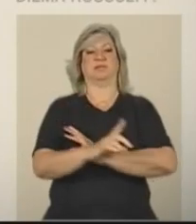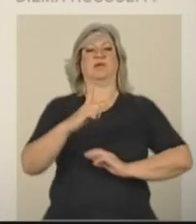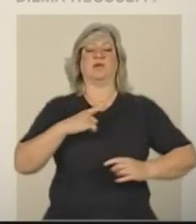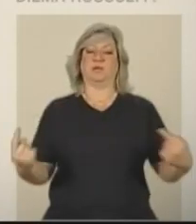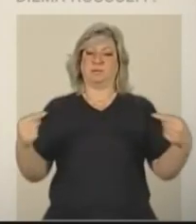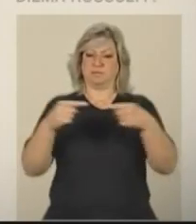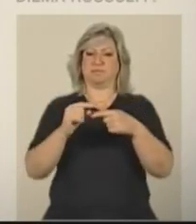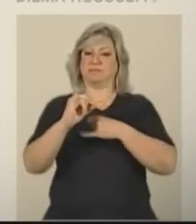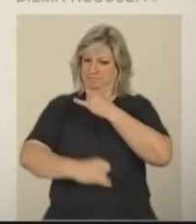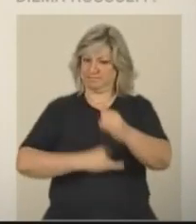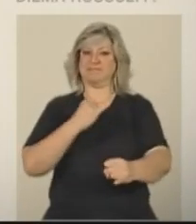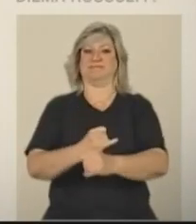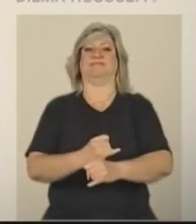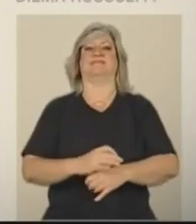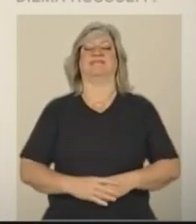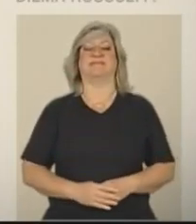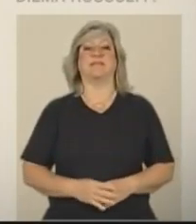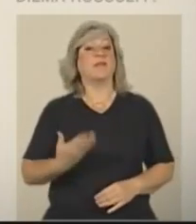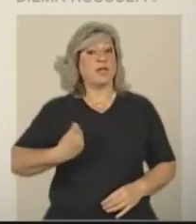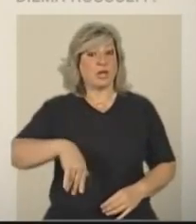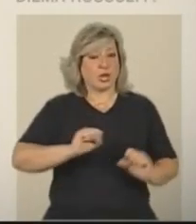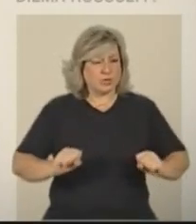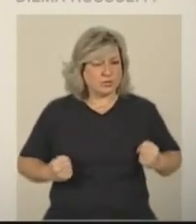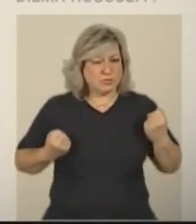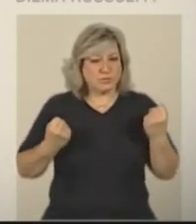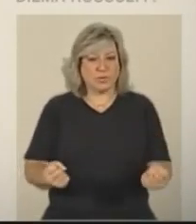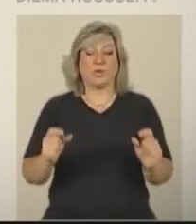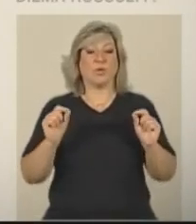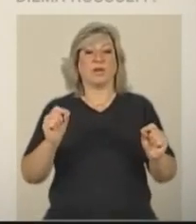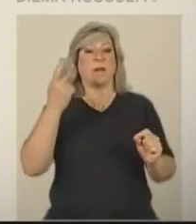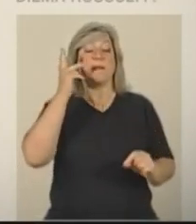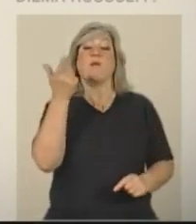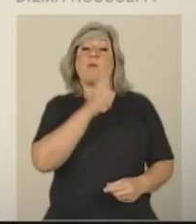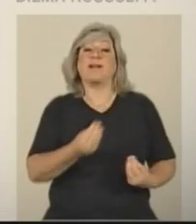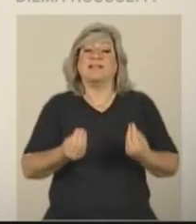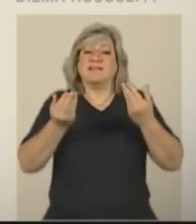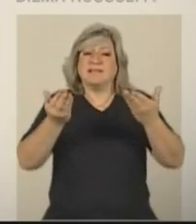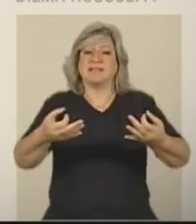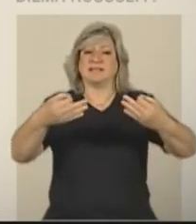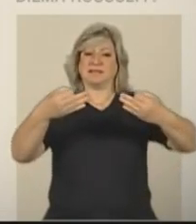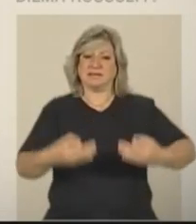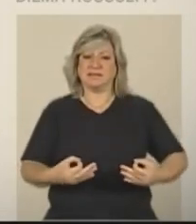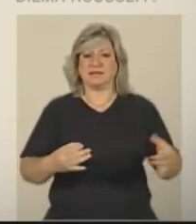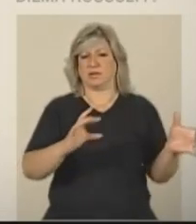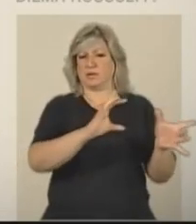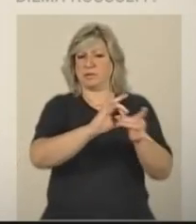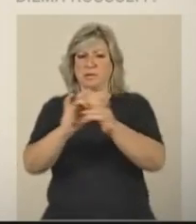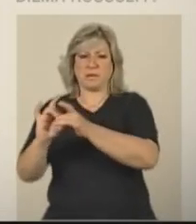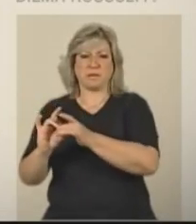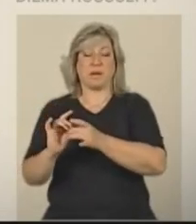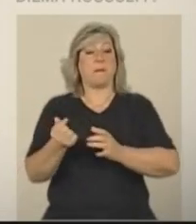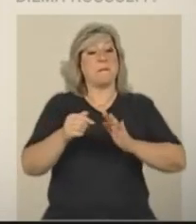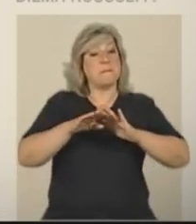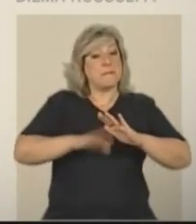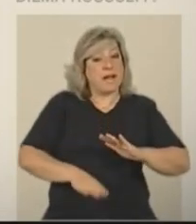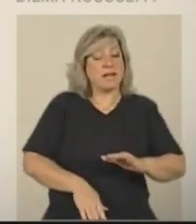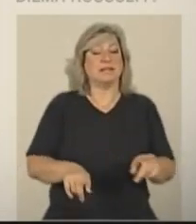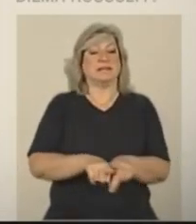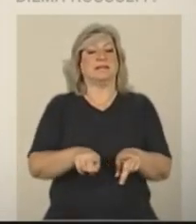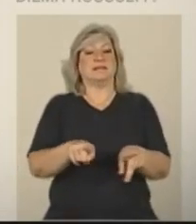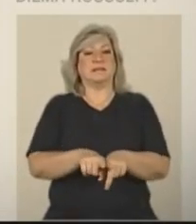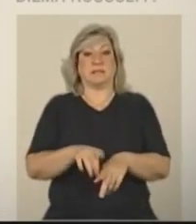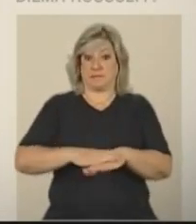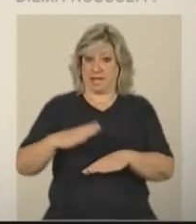conectadas à internet. Nosso esforço, Luciano, é para garantir conexões mais baratas,